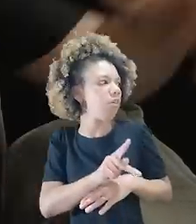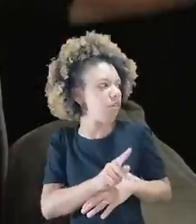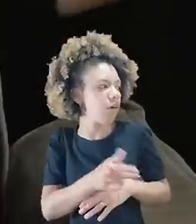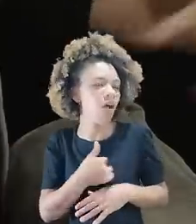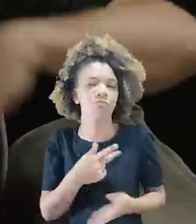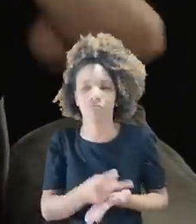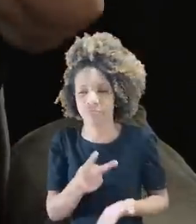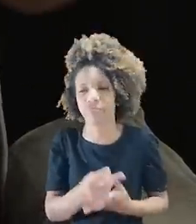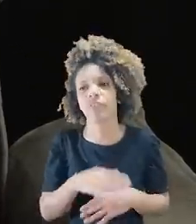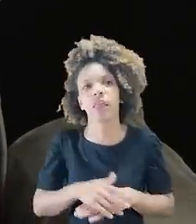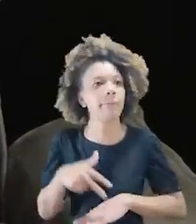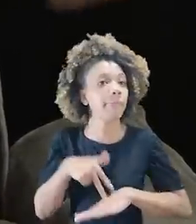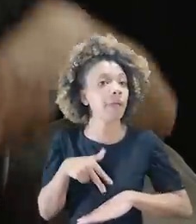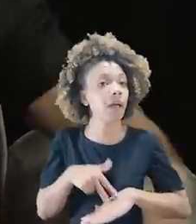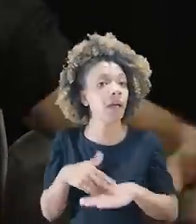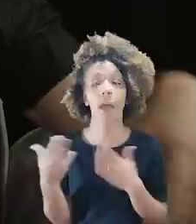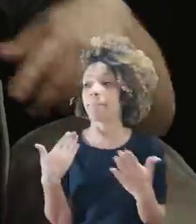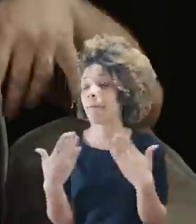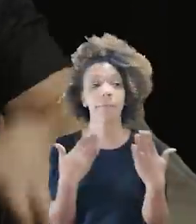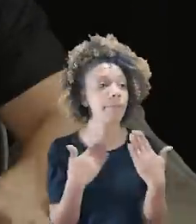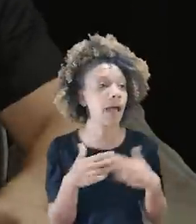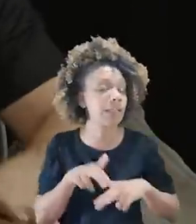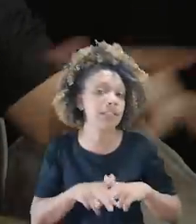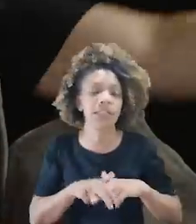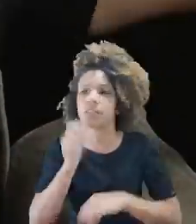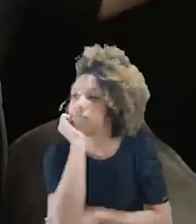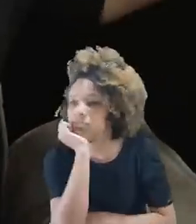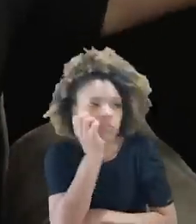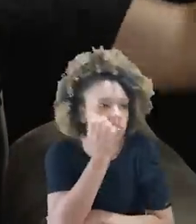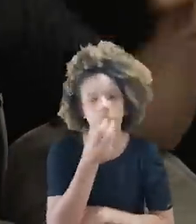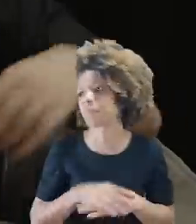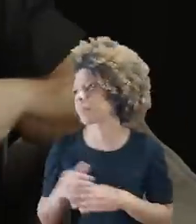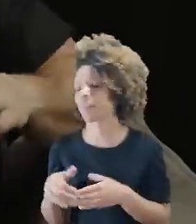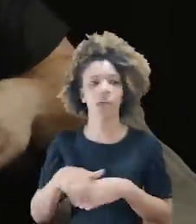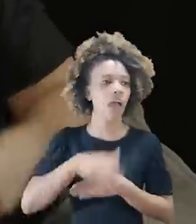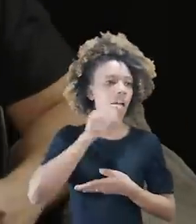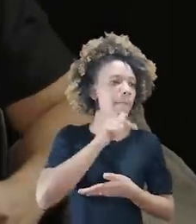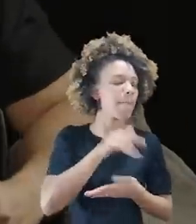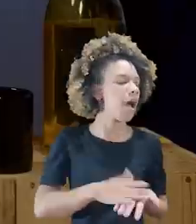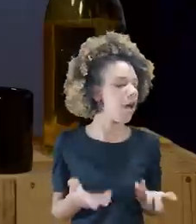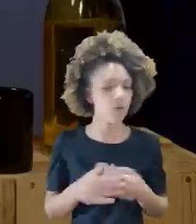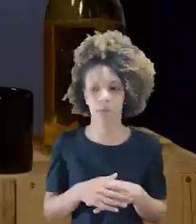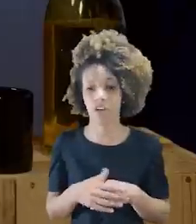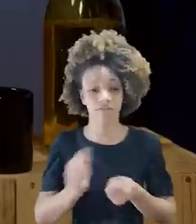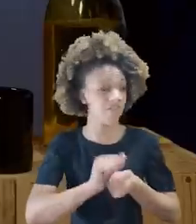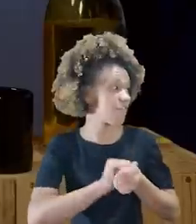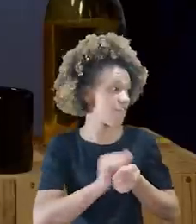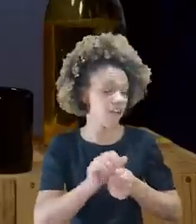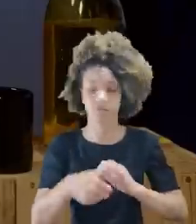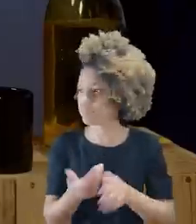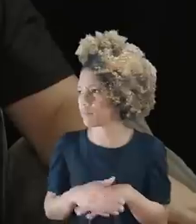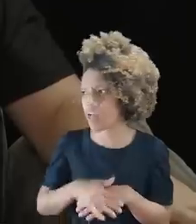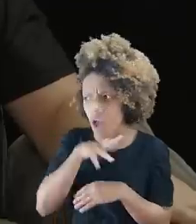s em pé discursando senta vê um pouco da série vai beber uma água entend vai lavar louça é muito